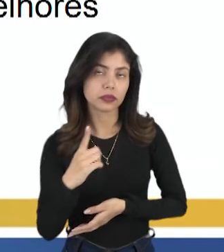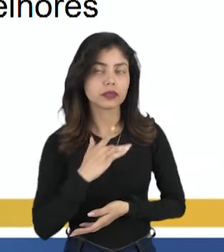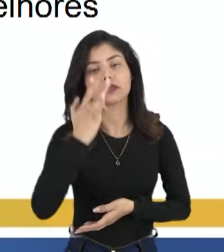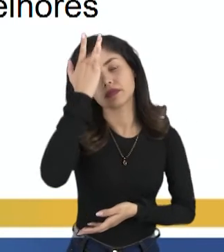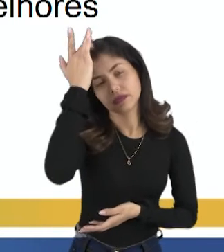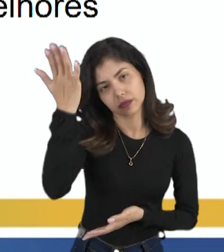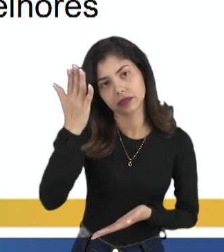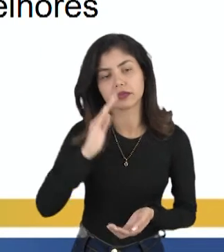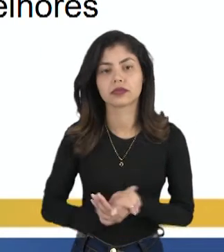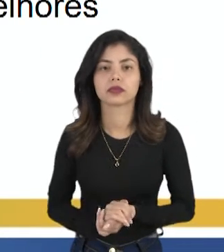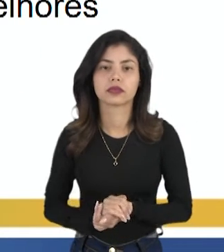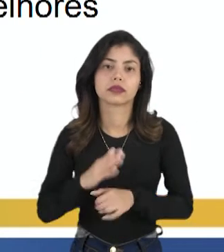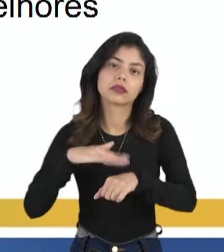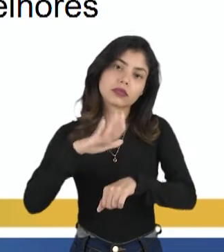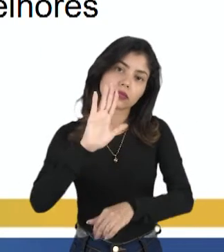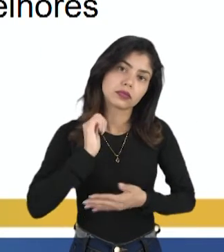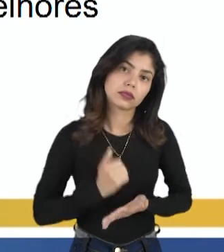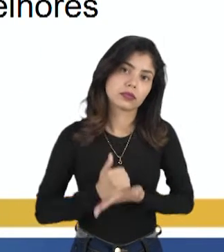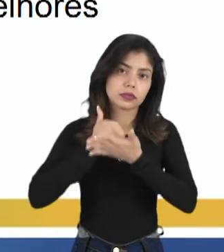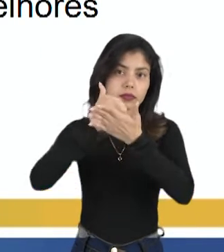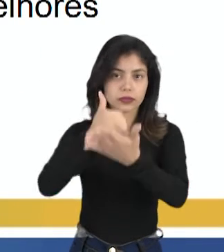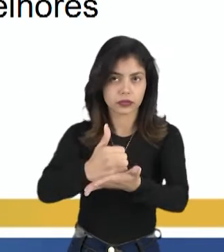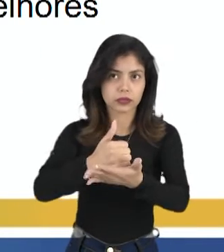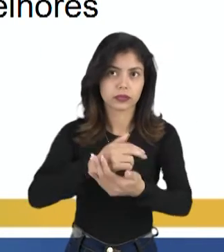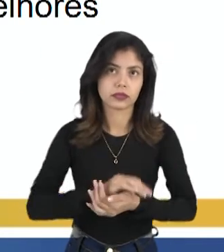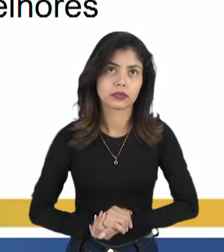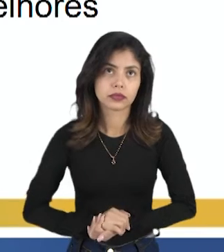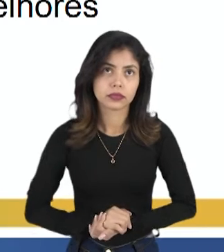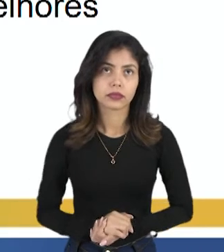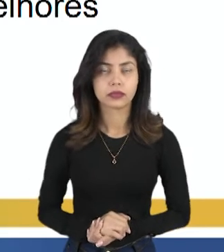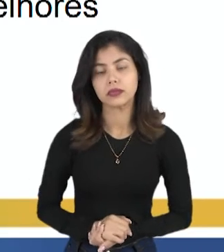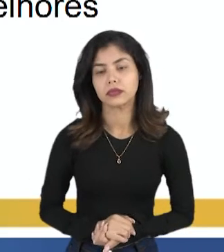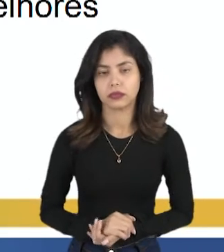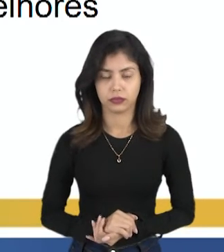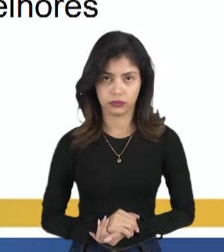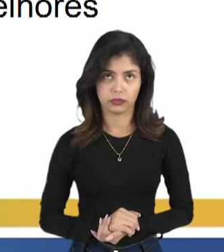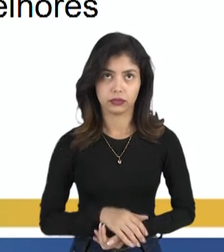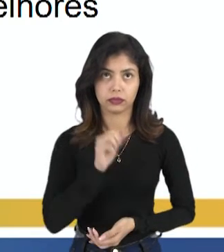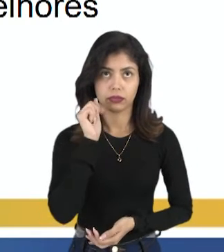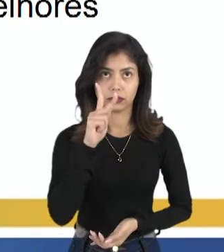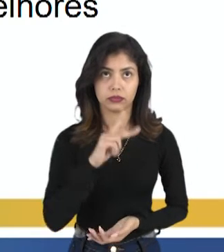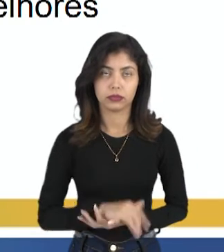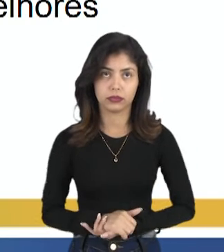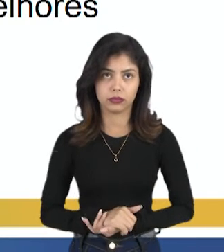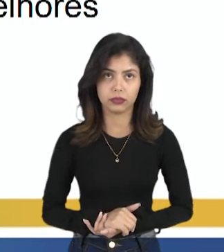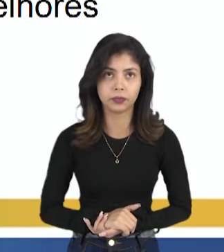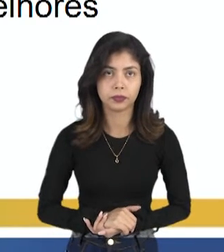futuras tenham mais facilidade e apoio. Ok?